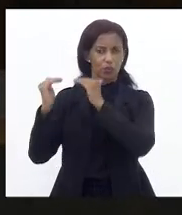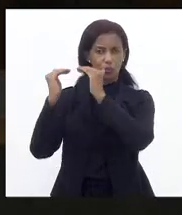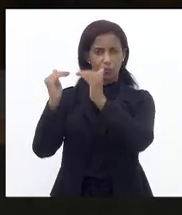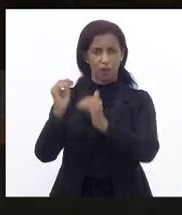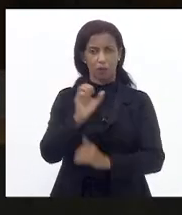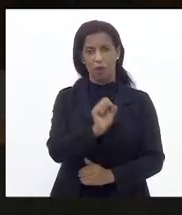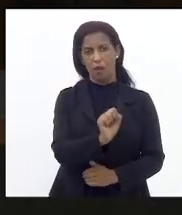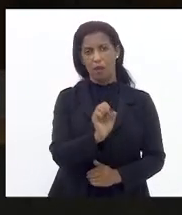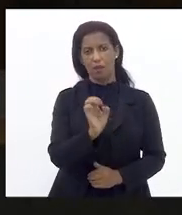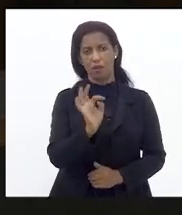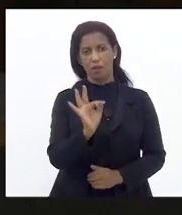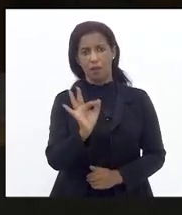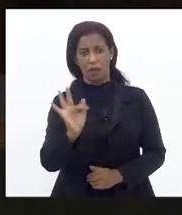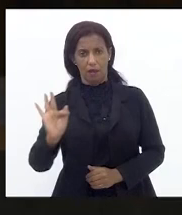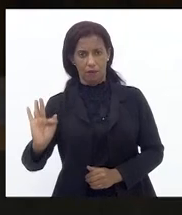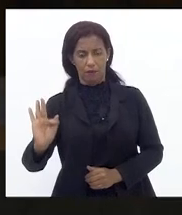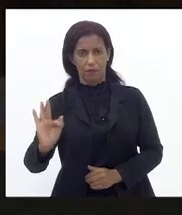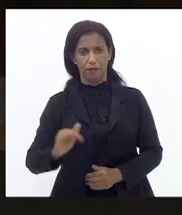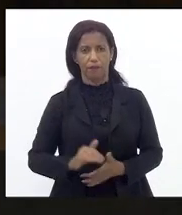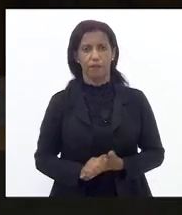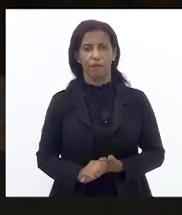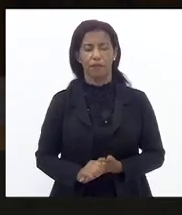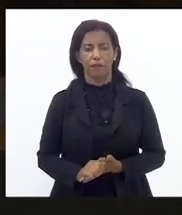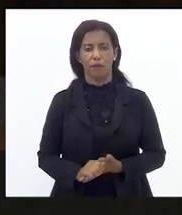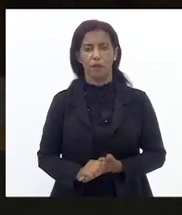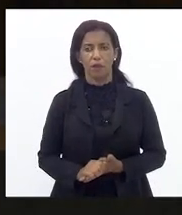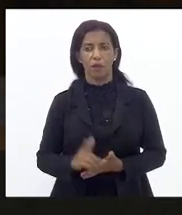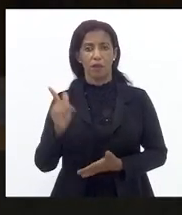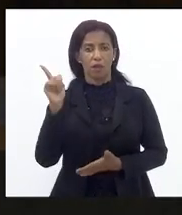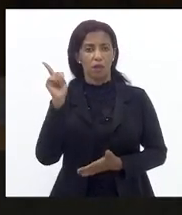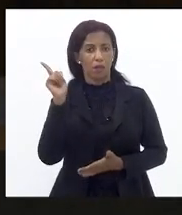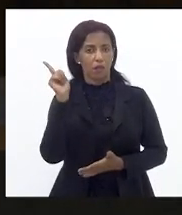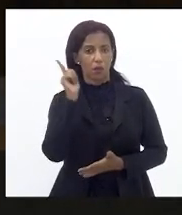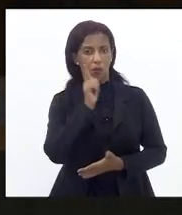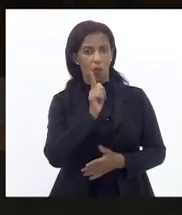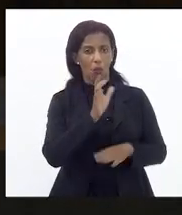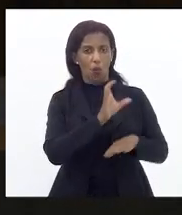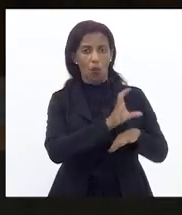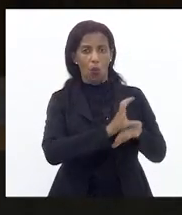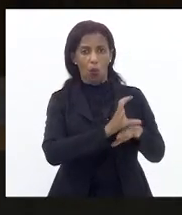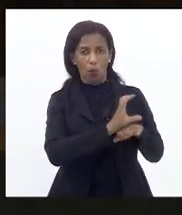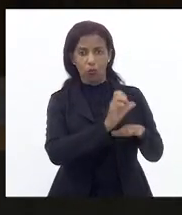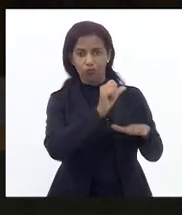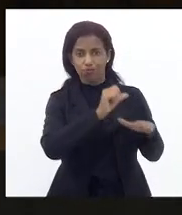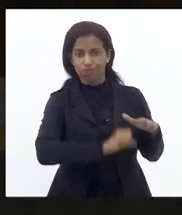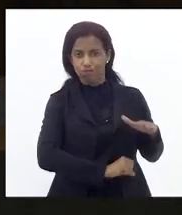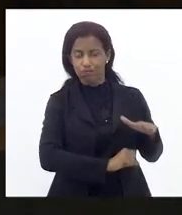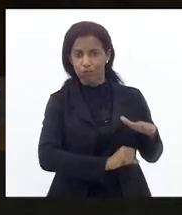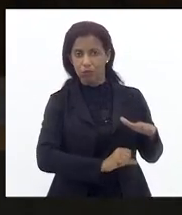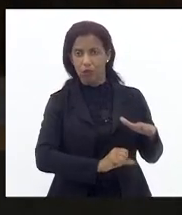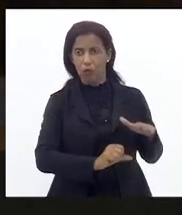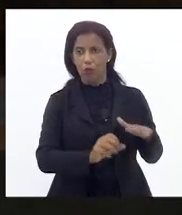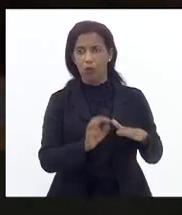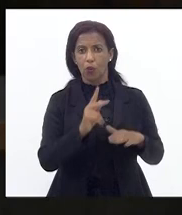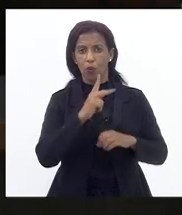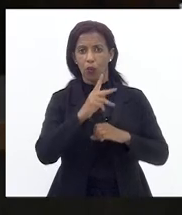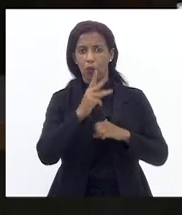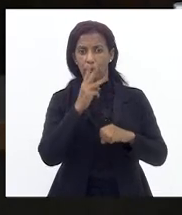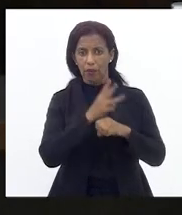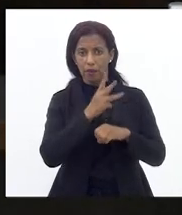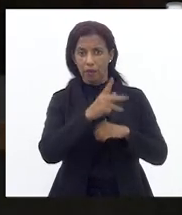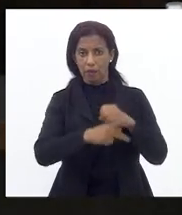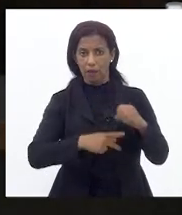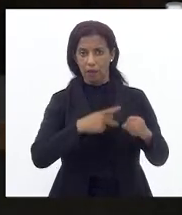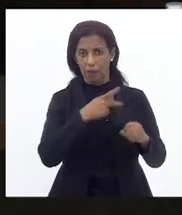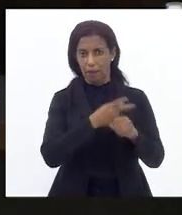federal Em que consiste considerou inconstitucional o triênio